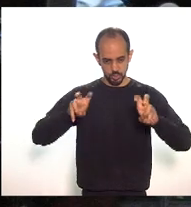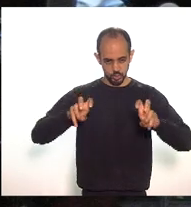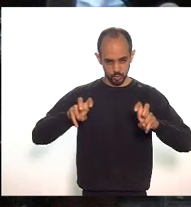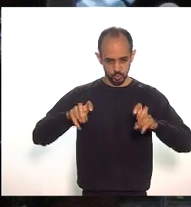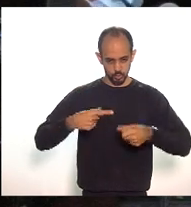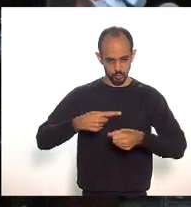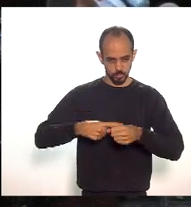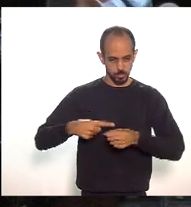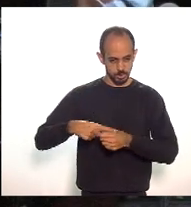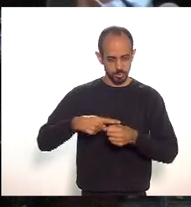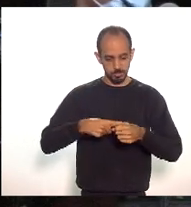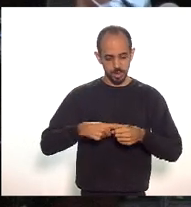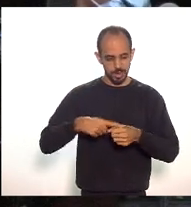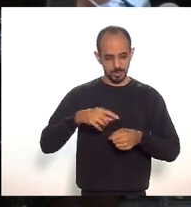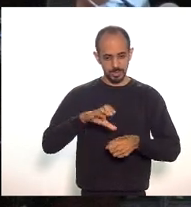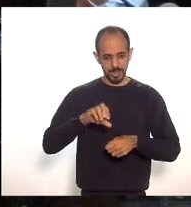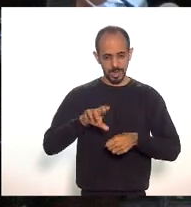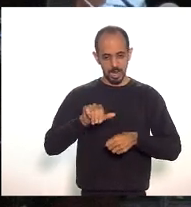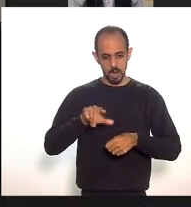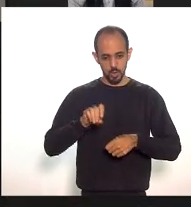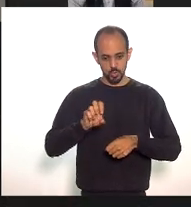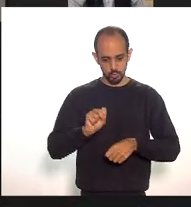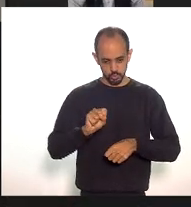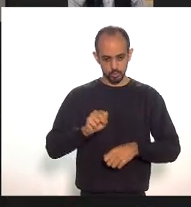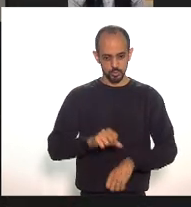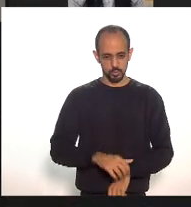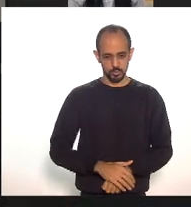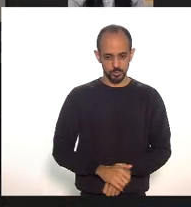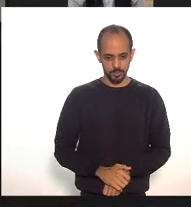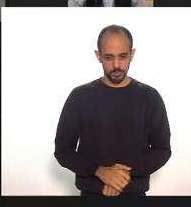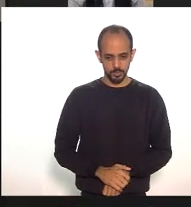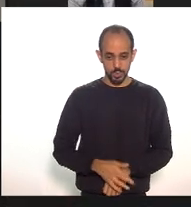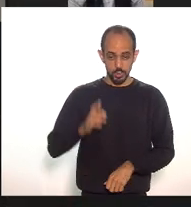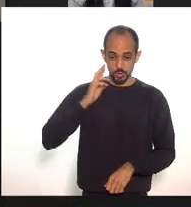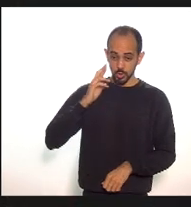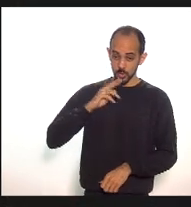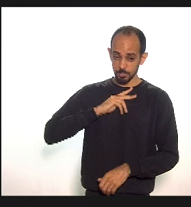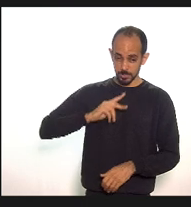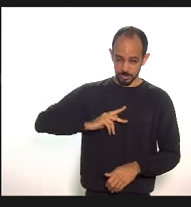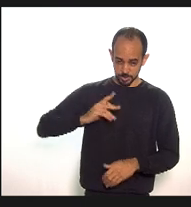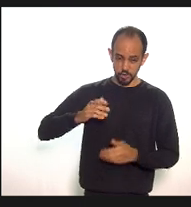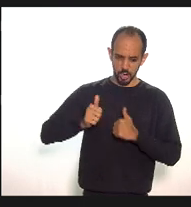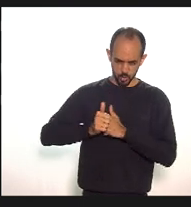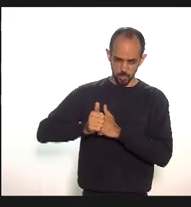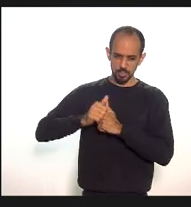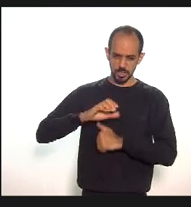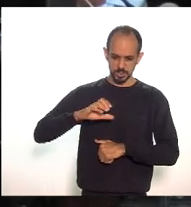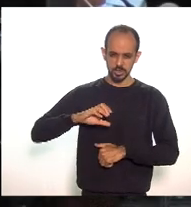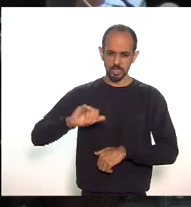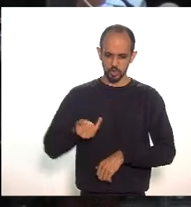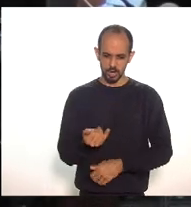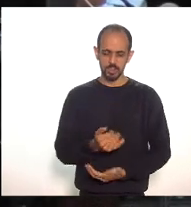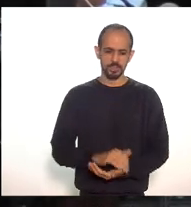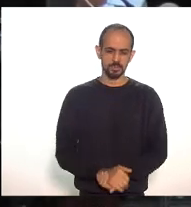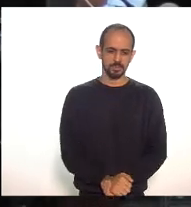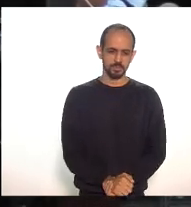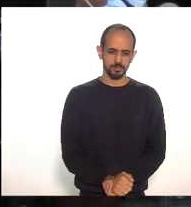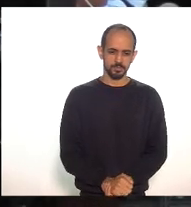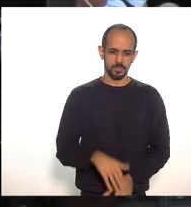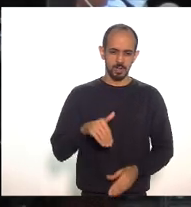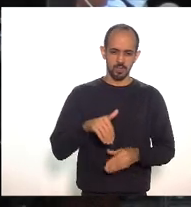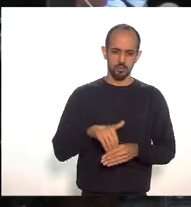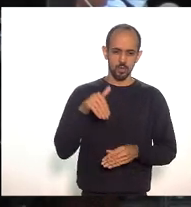deputado Carlos Macedo o seu presidente acompanha acessório ela começou a tributação